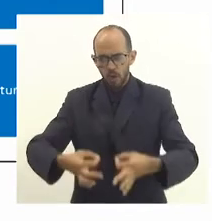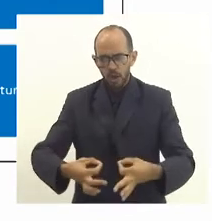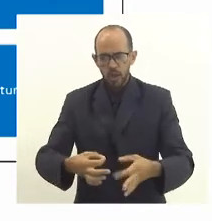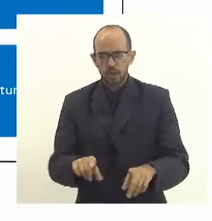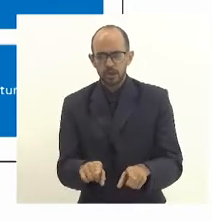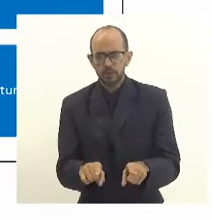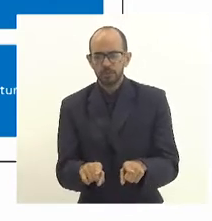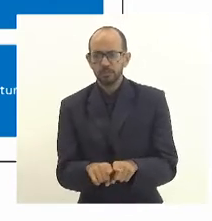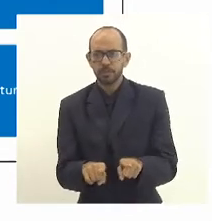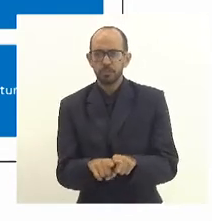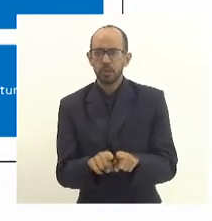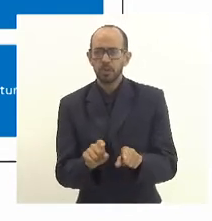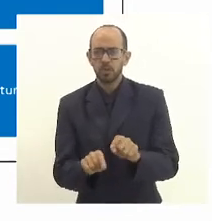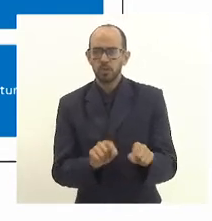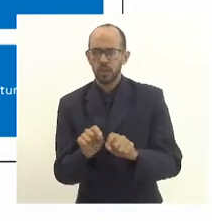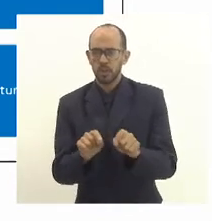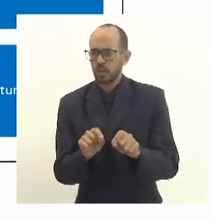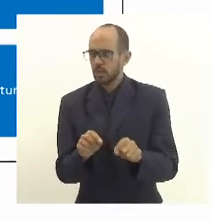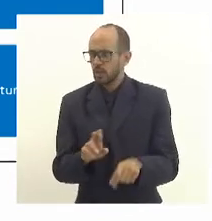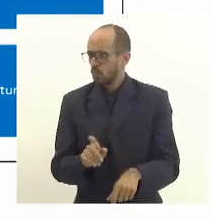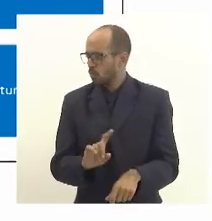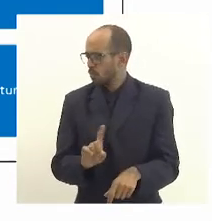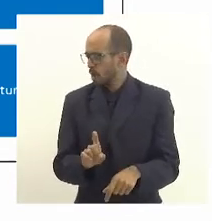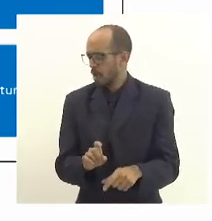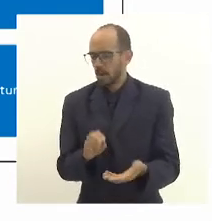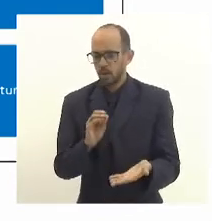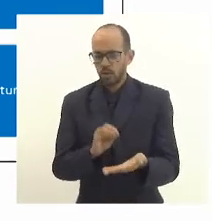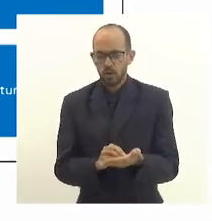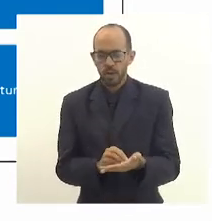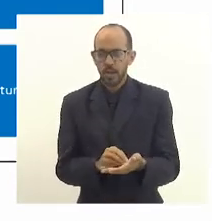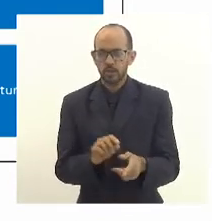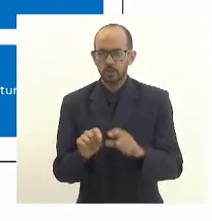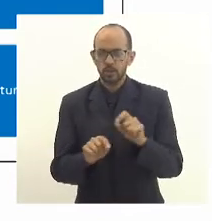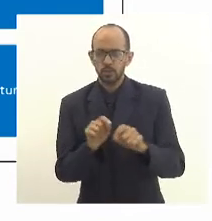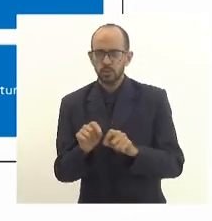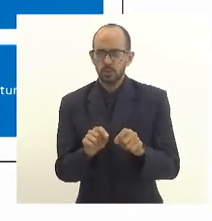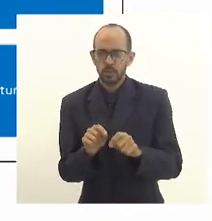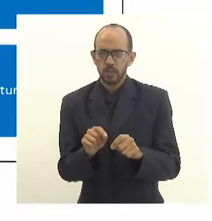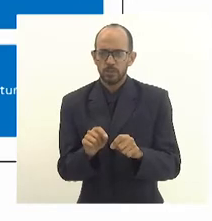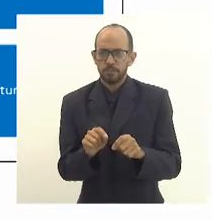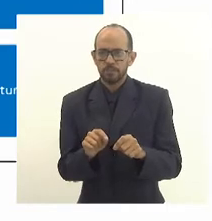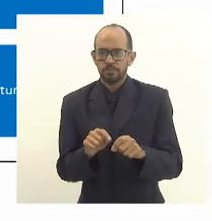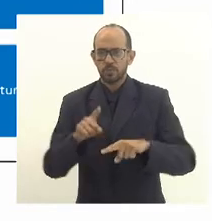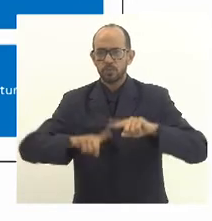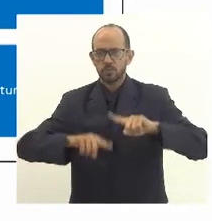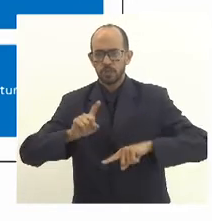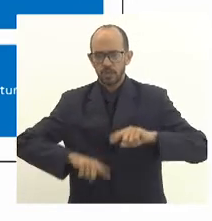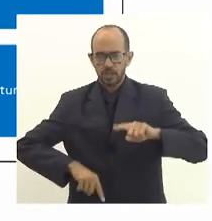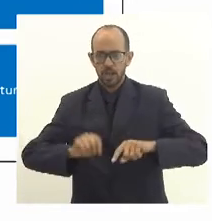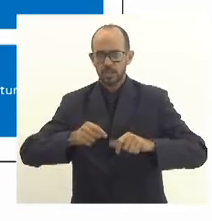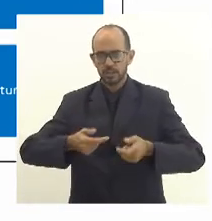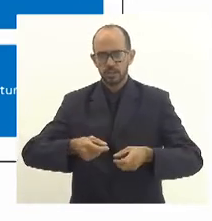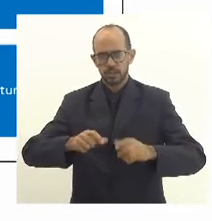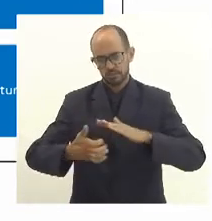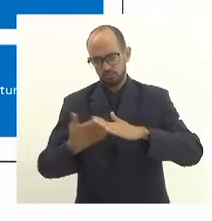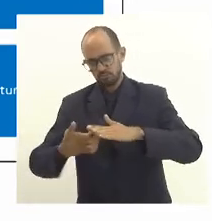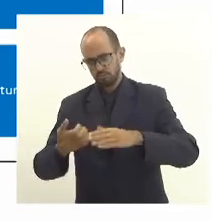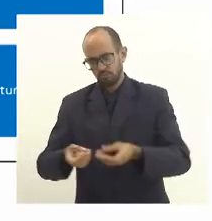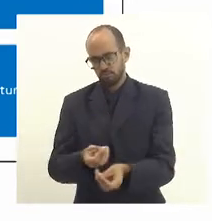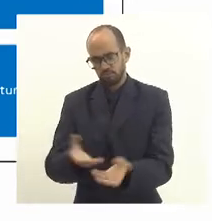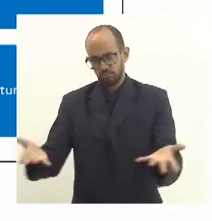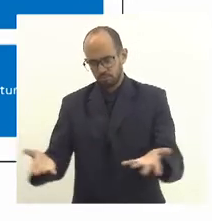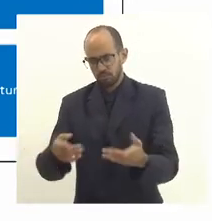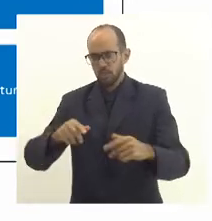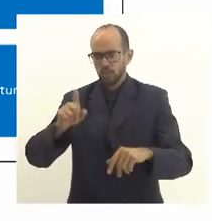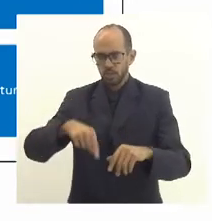que não sejam instaladas em onde existem equipamentos da distribuidora, como transformadores e outros, enfim, e seguir